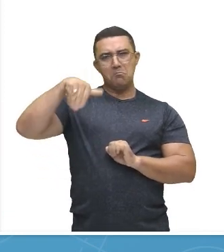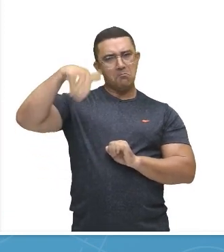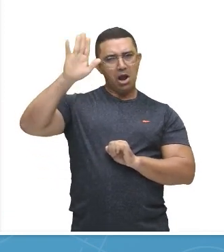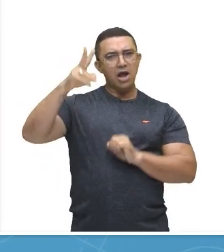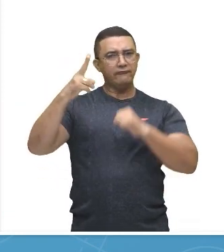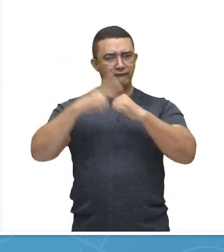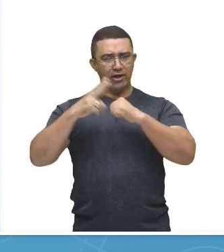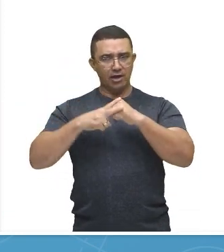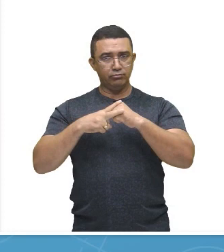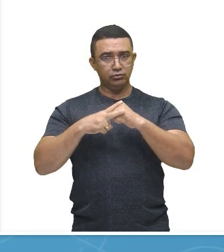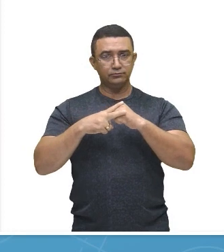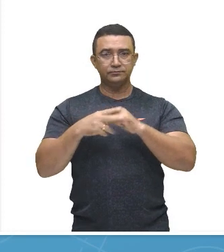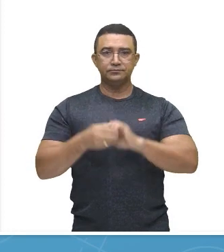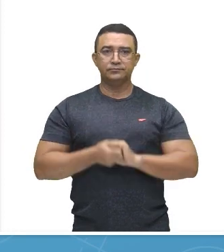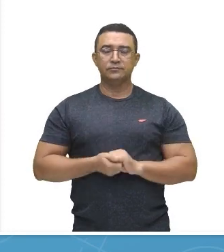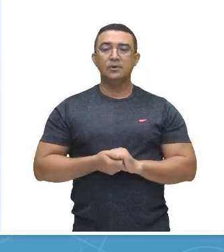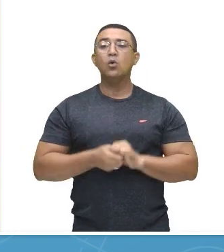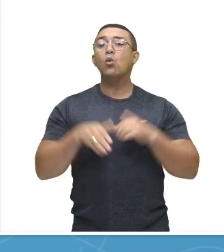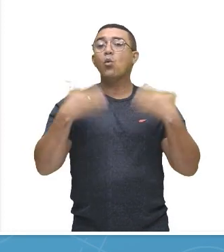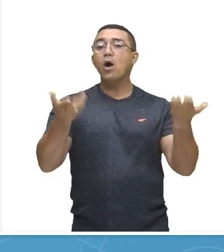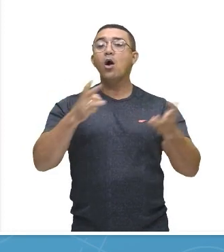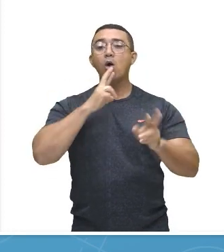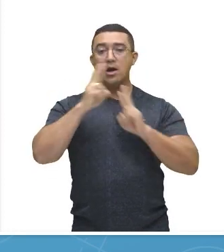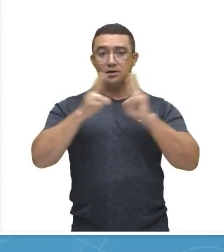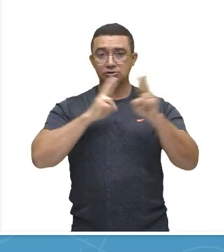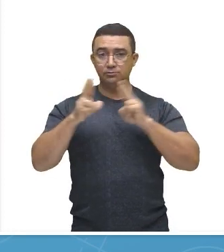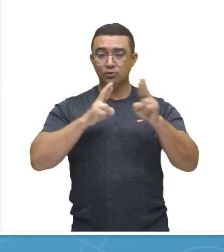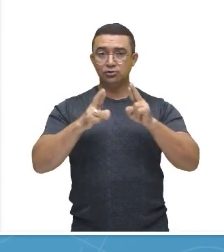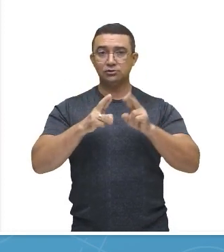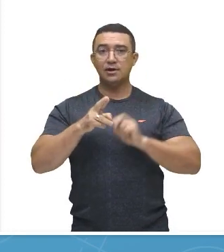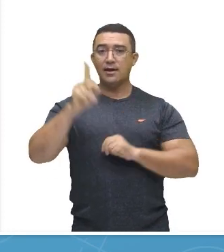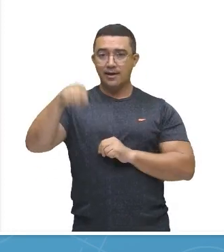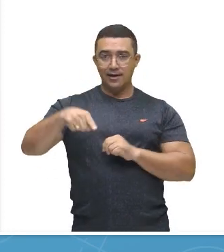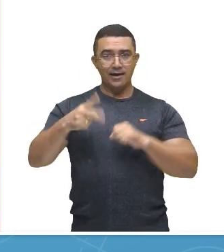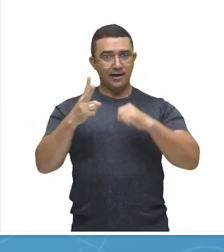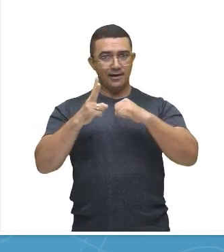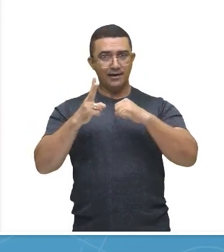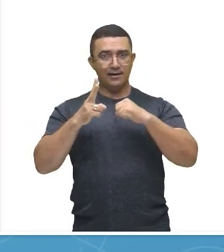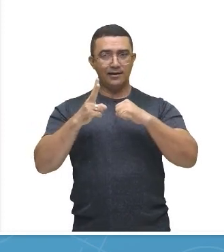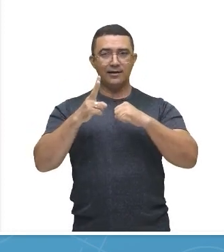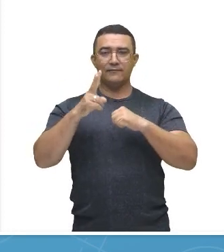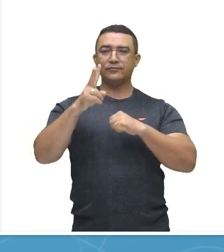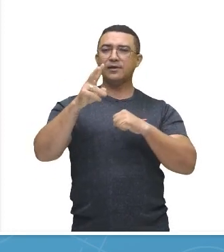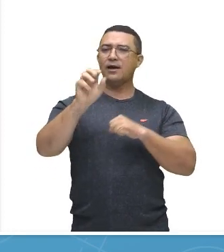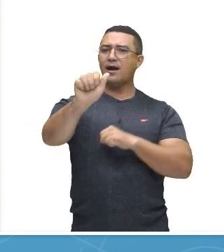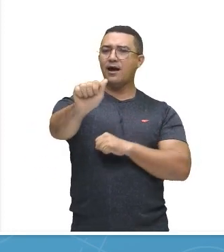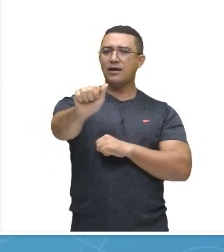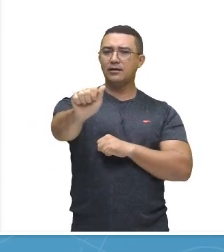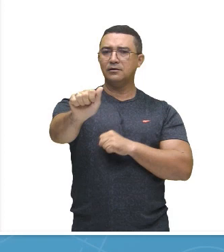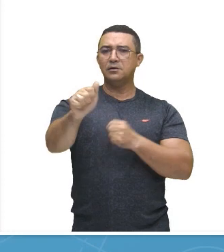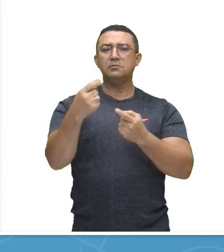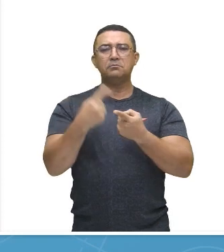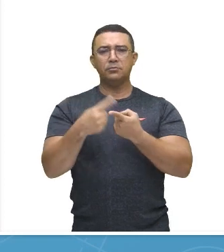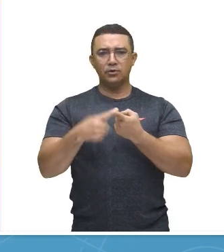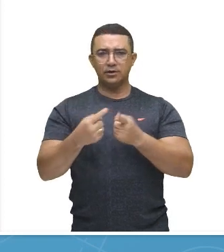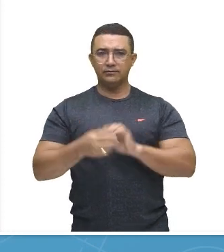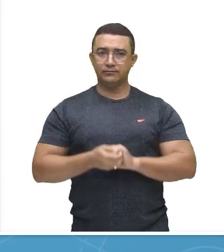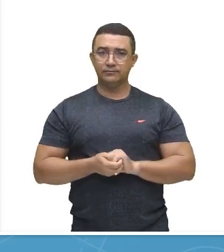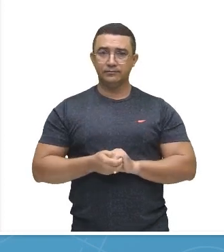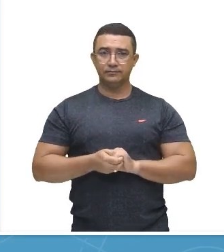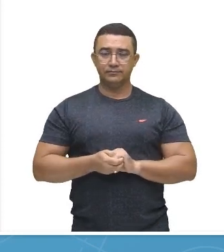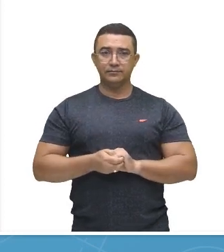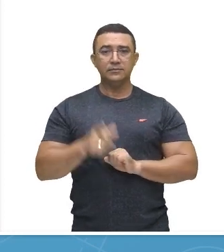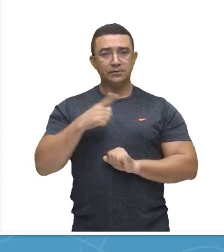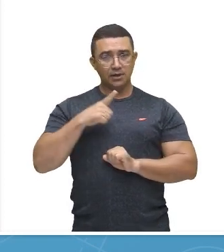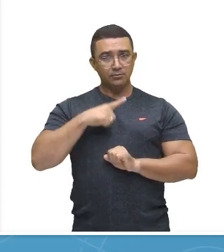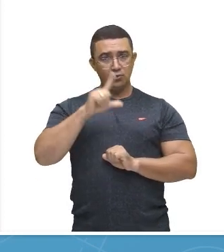a resposta, então, tem que ser letra A de amor. Por quê? Nós temos